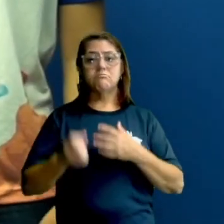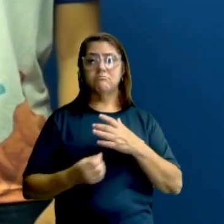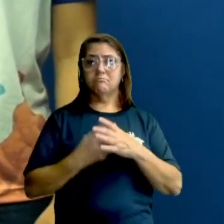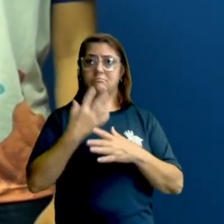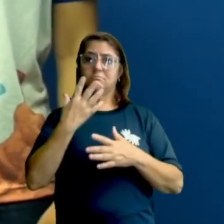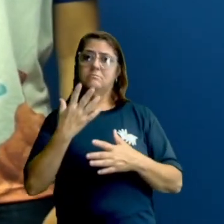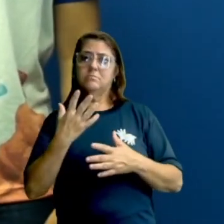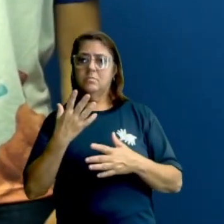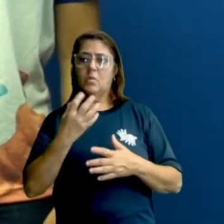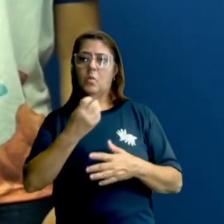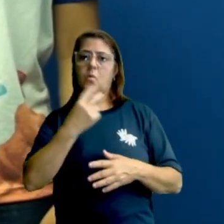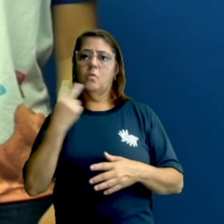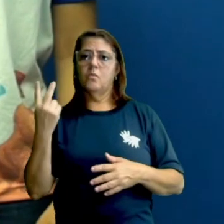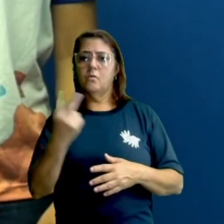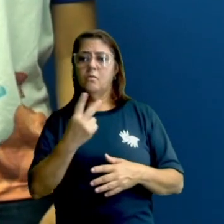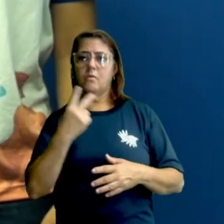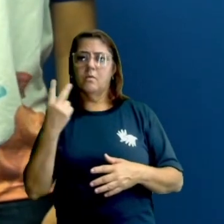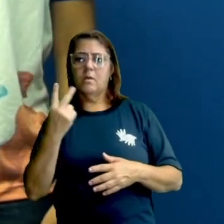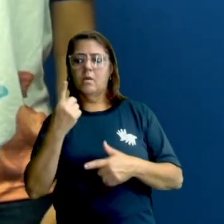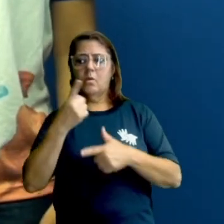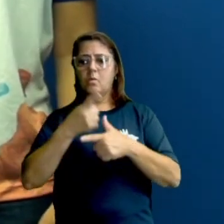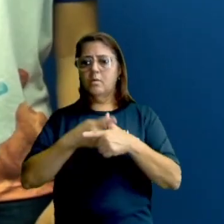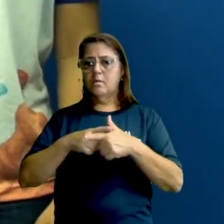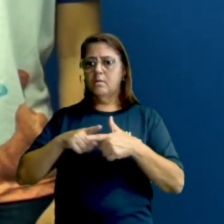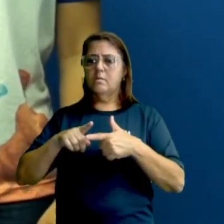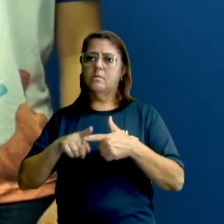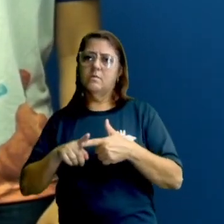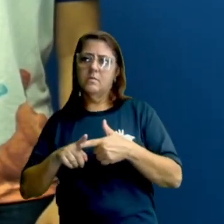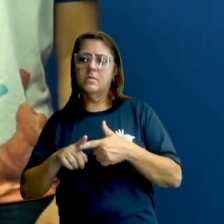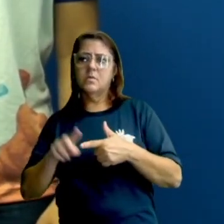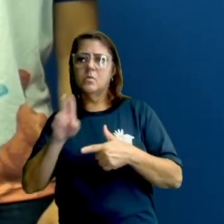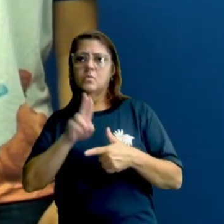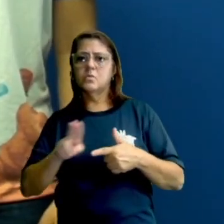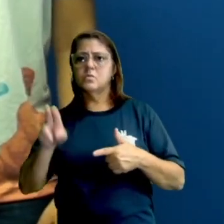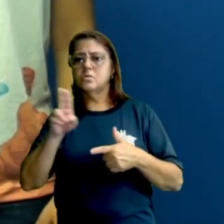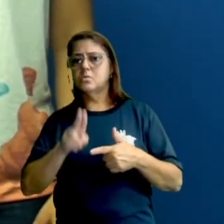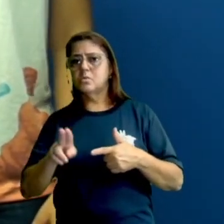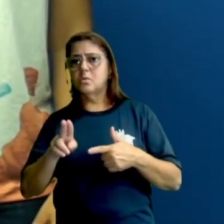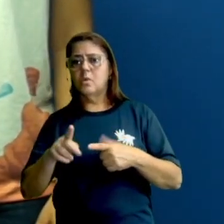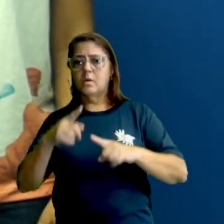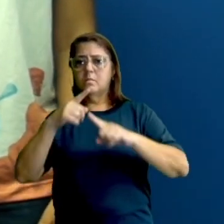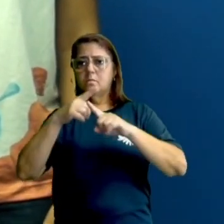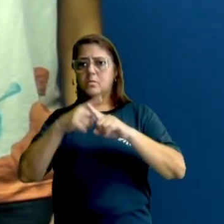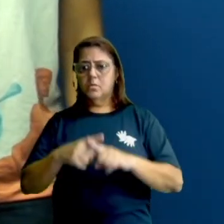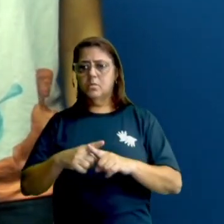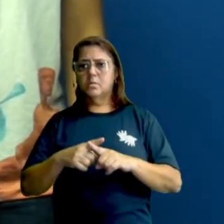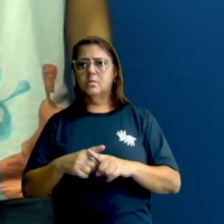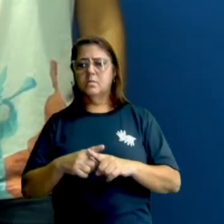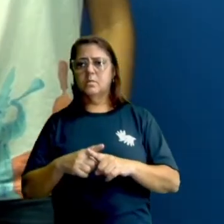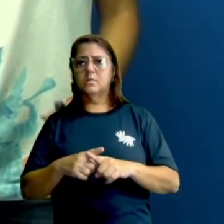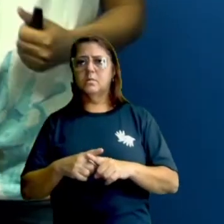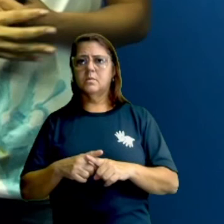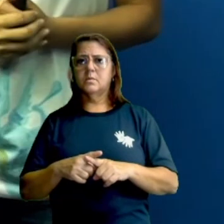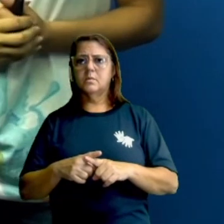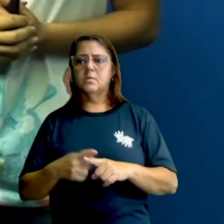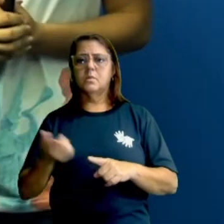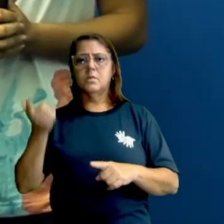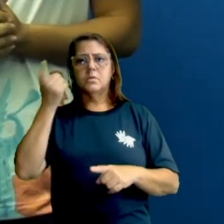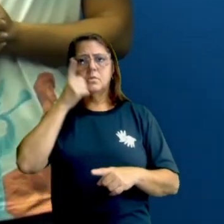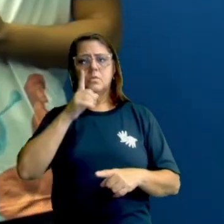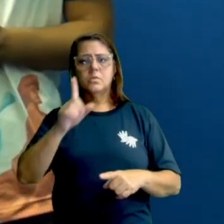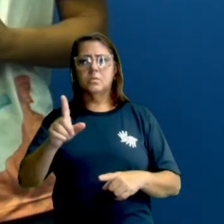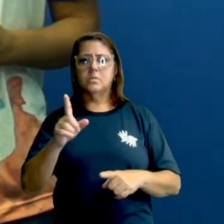aqui o valor dessa divisão, a gente utilizou a multiplicação para chegar